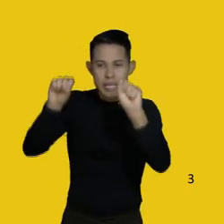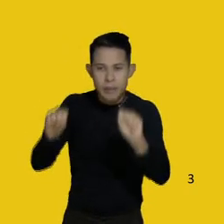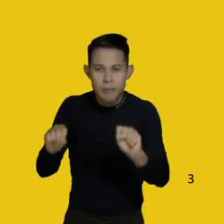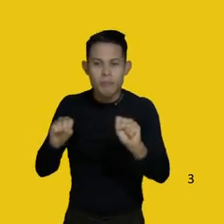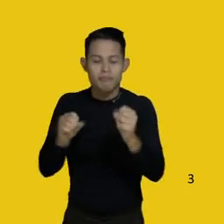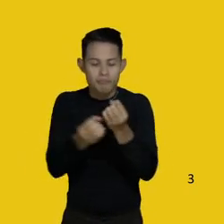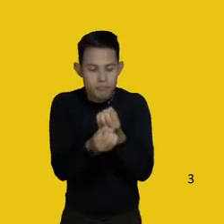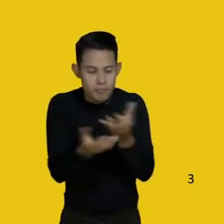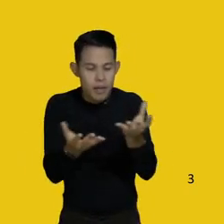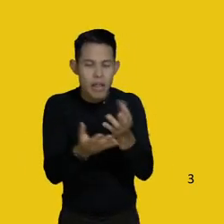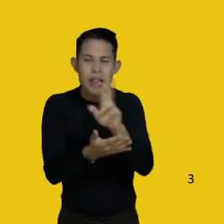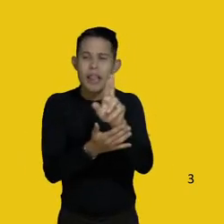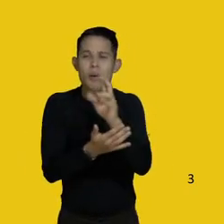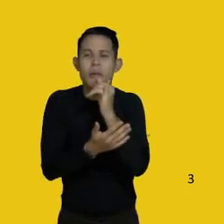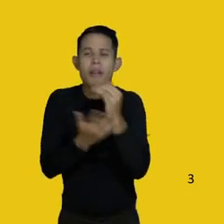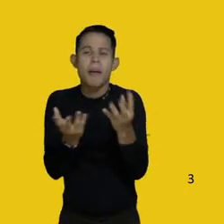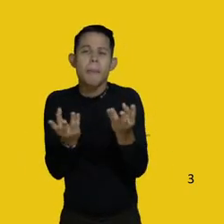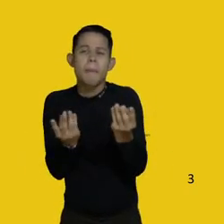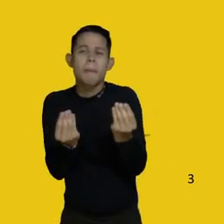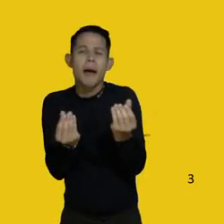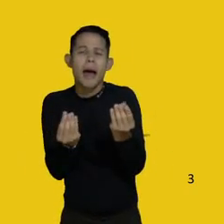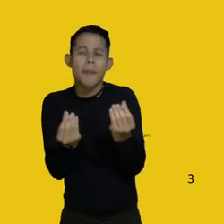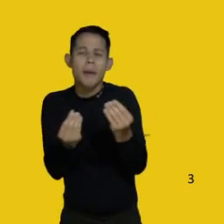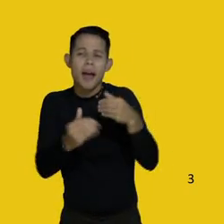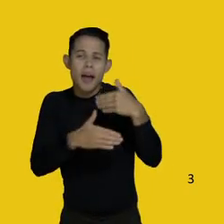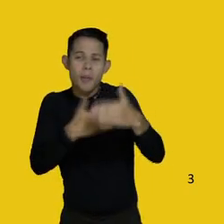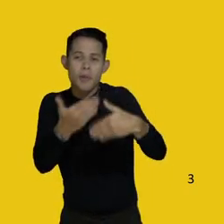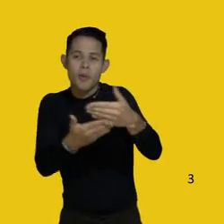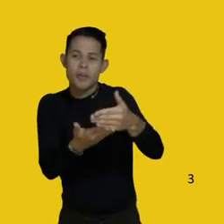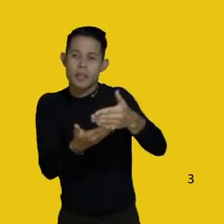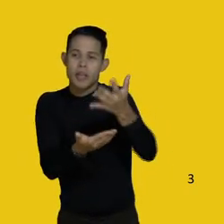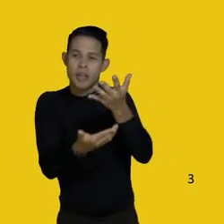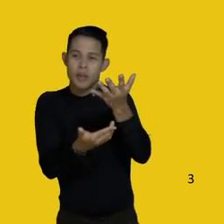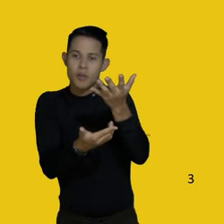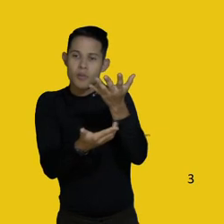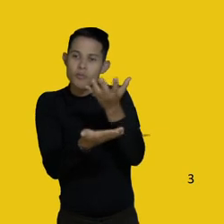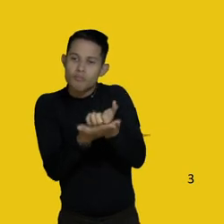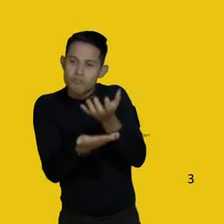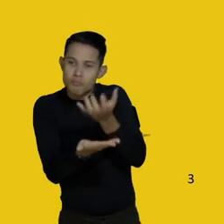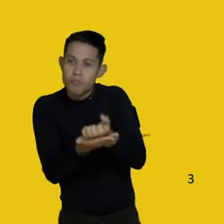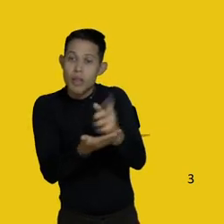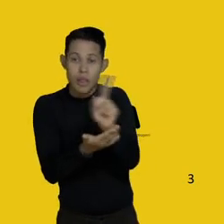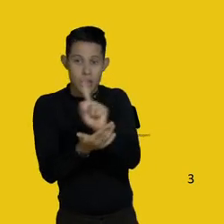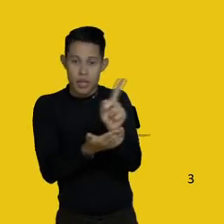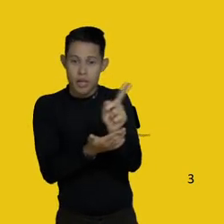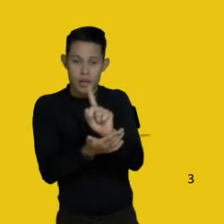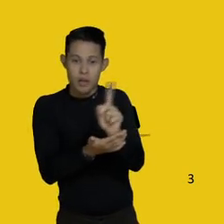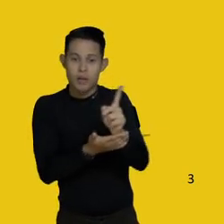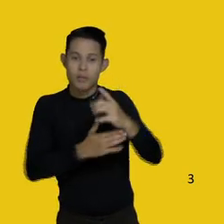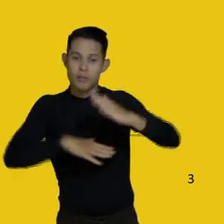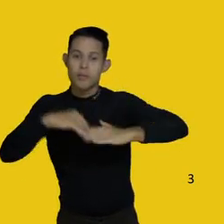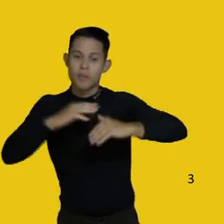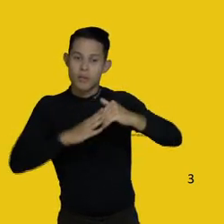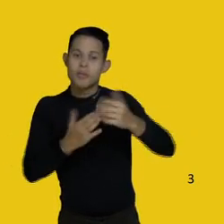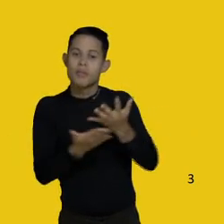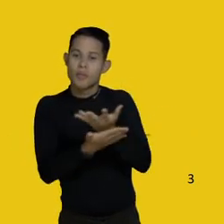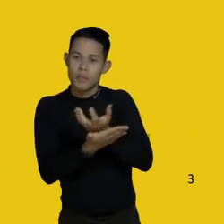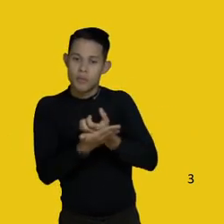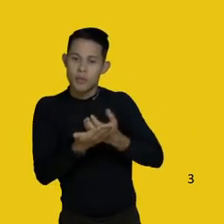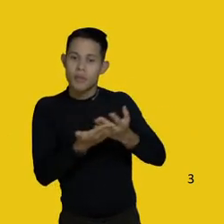por por esse processo de alfabetização a gente vai ensina let e volta vai ensina letra e volta